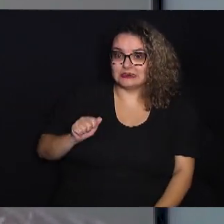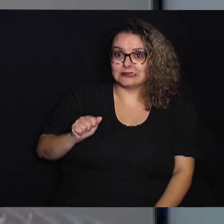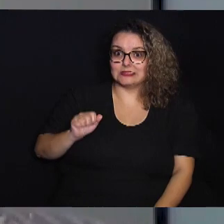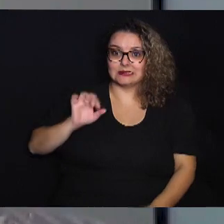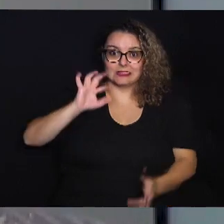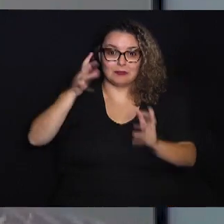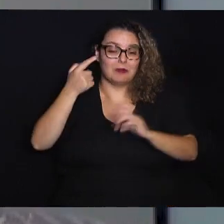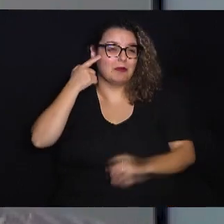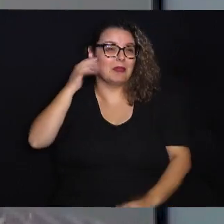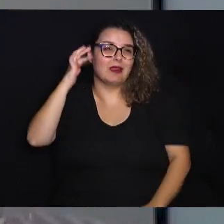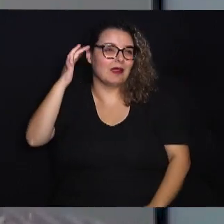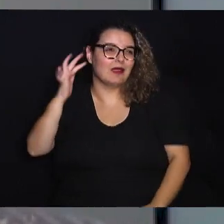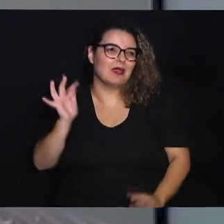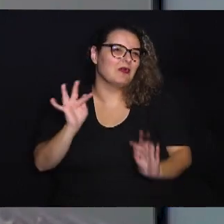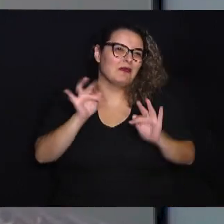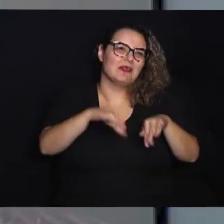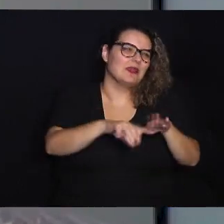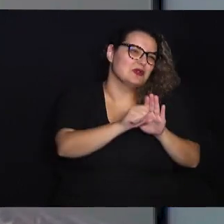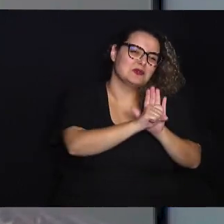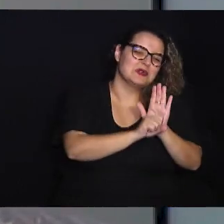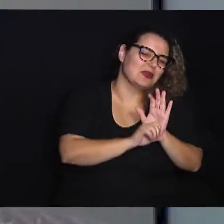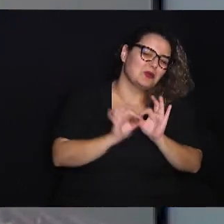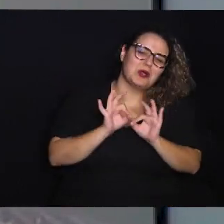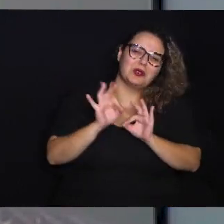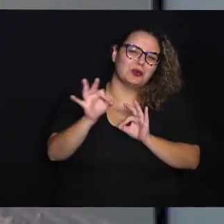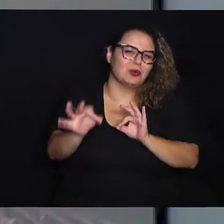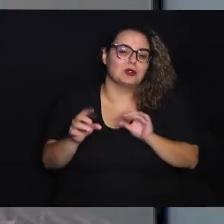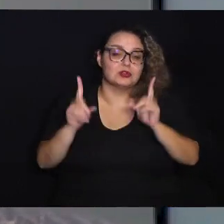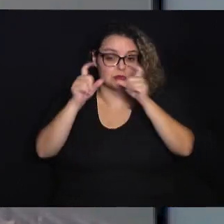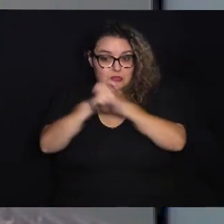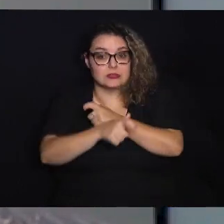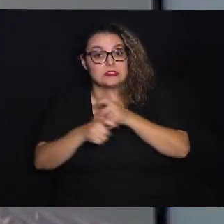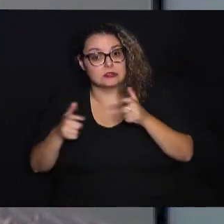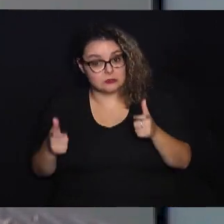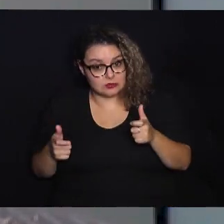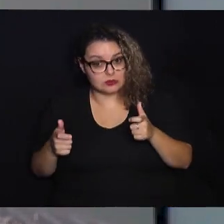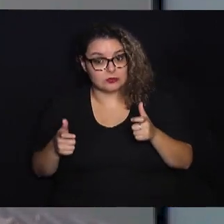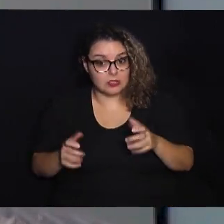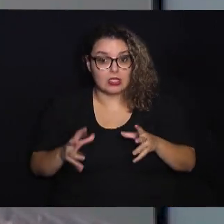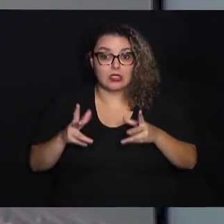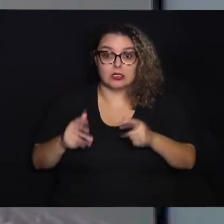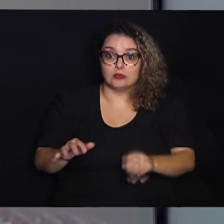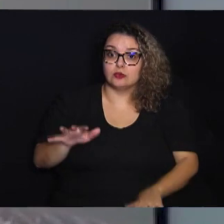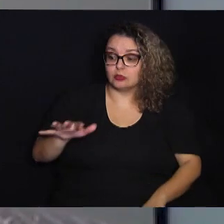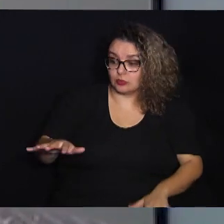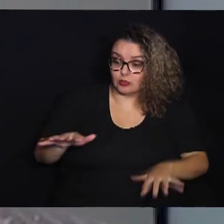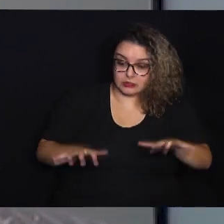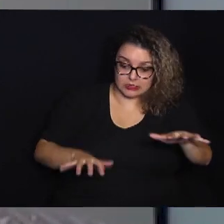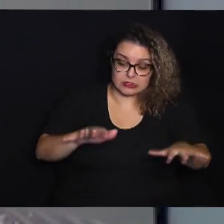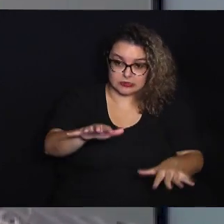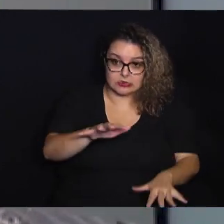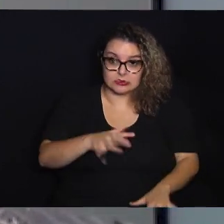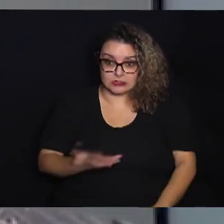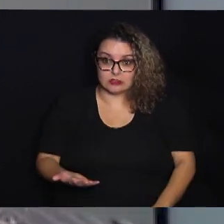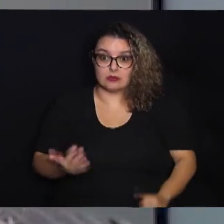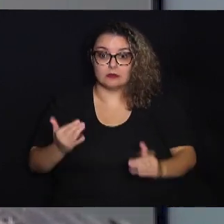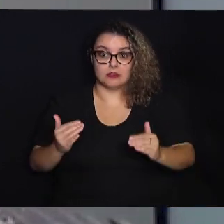coisa muito para frente, para o final do século, e é um desafio muito grande em todos os